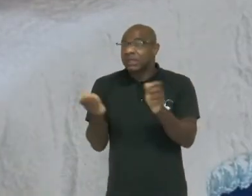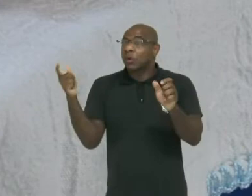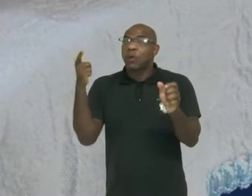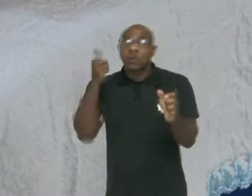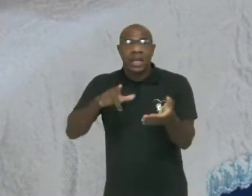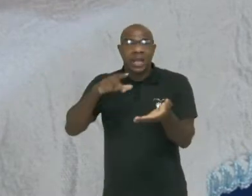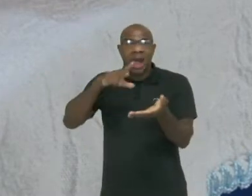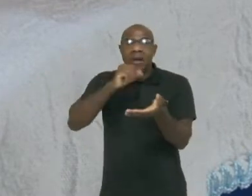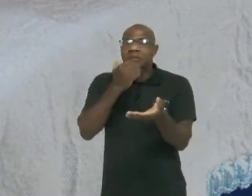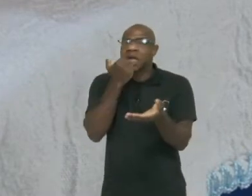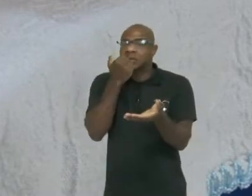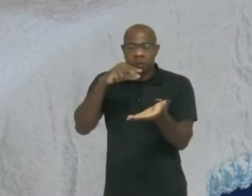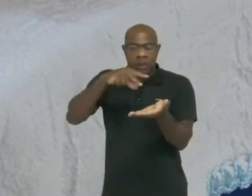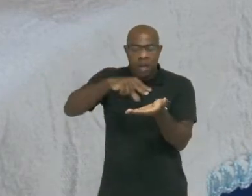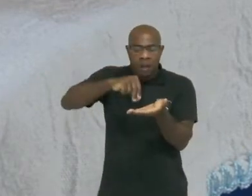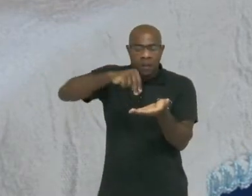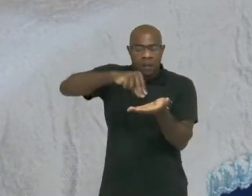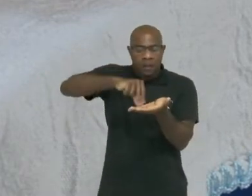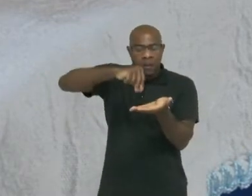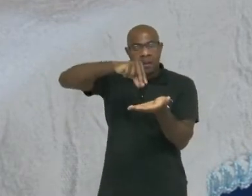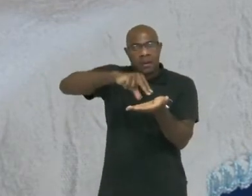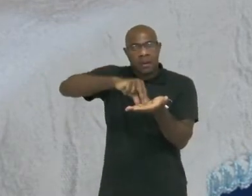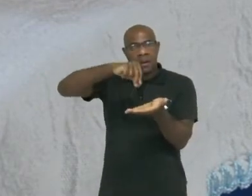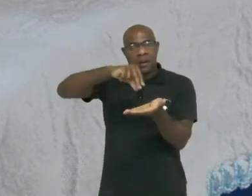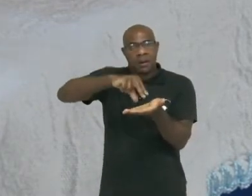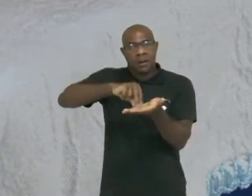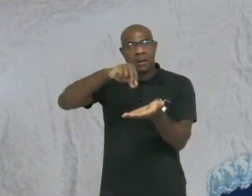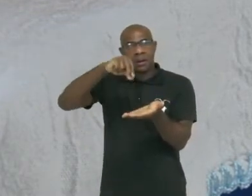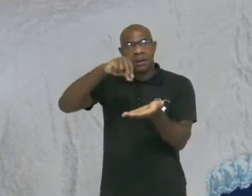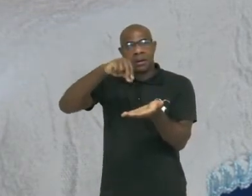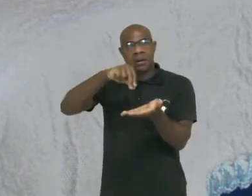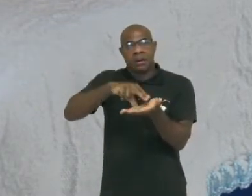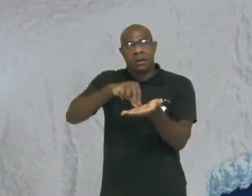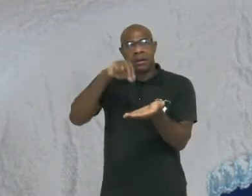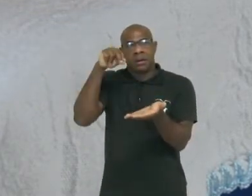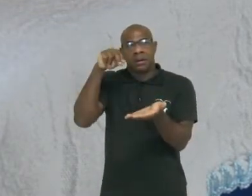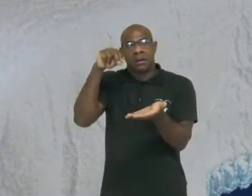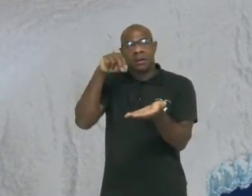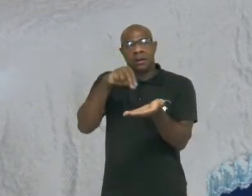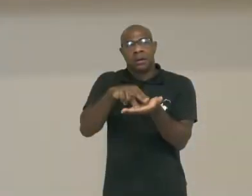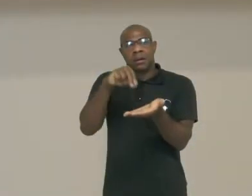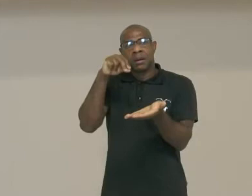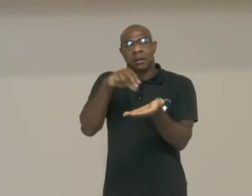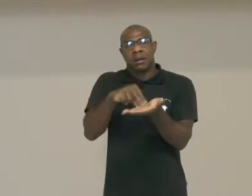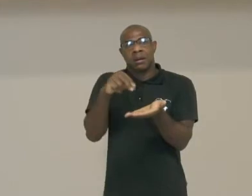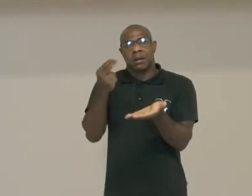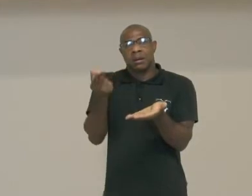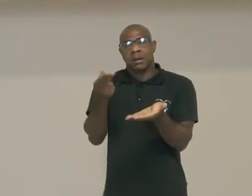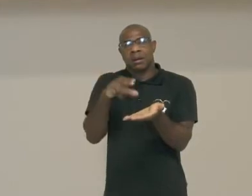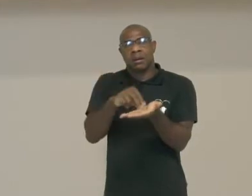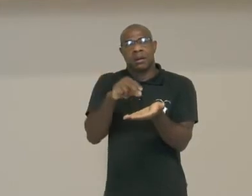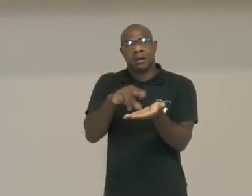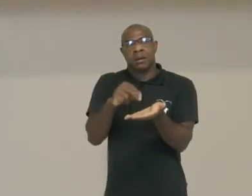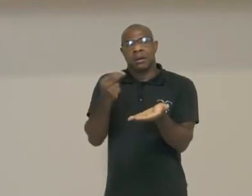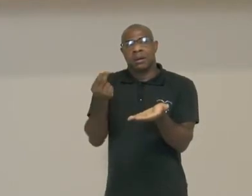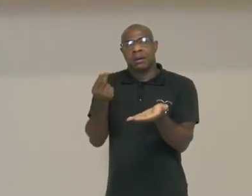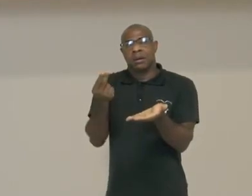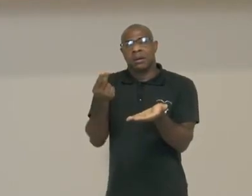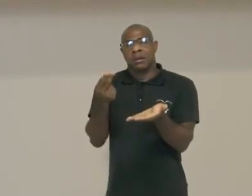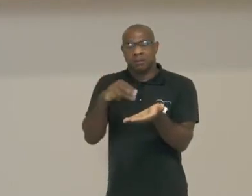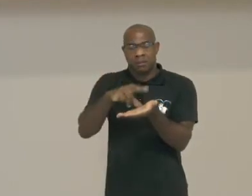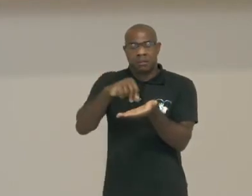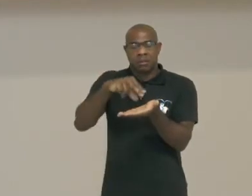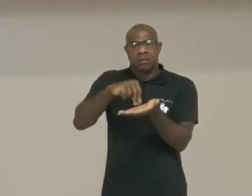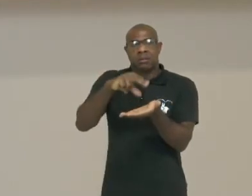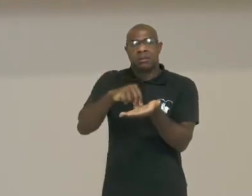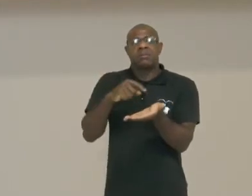tentar? Vamos tentar. Sem sucesso. Então, qual que é a conclusão? Que esse bico